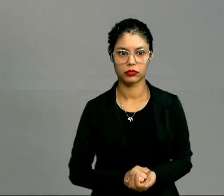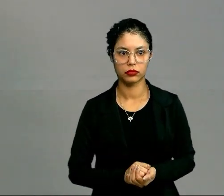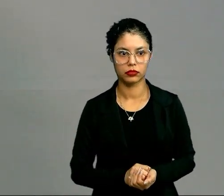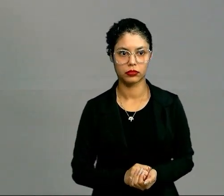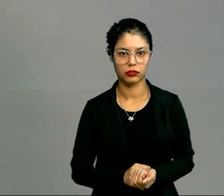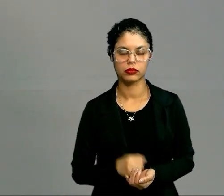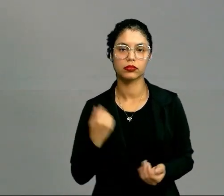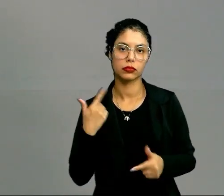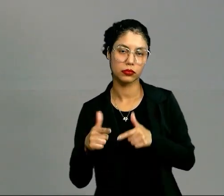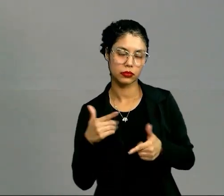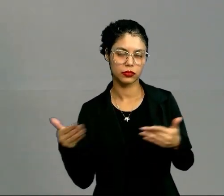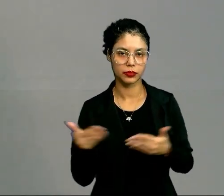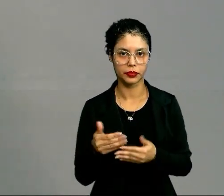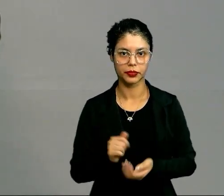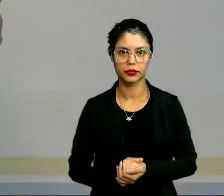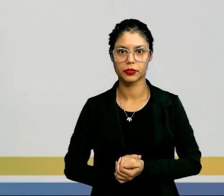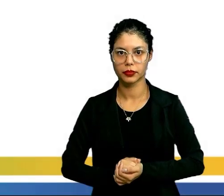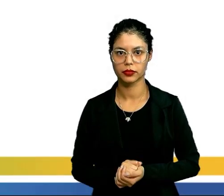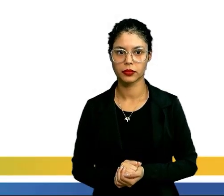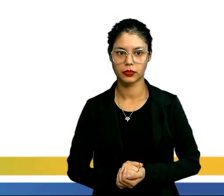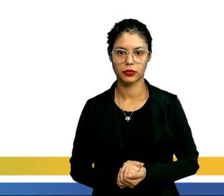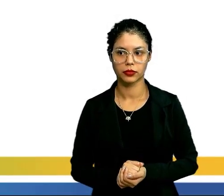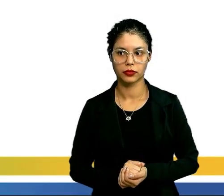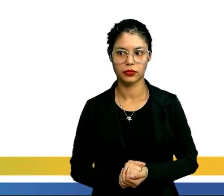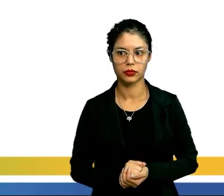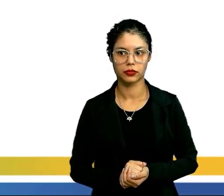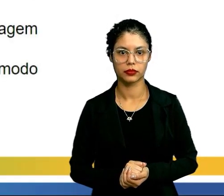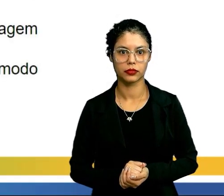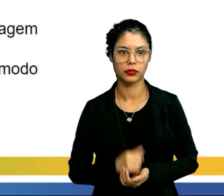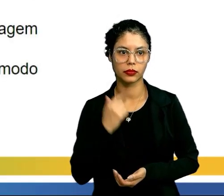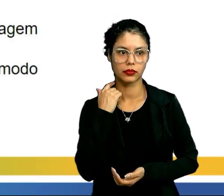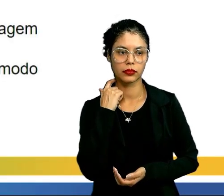iremos trabalhar, ok? Então, vamos à questão.